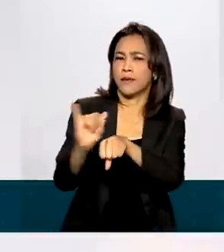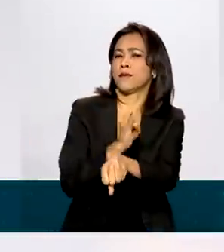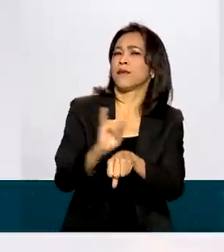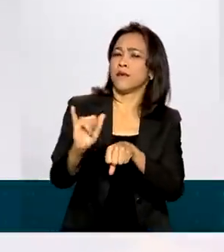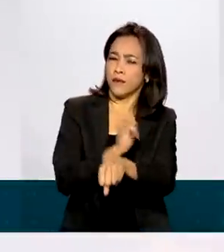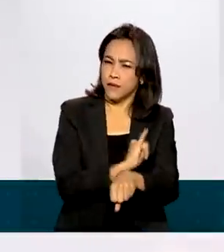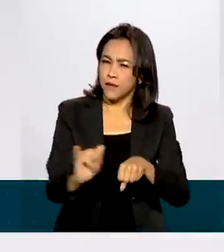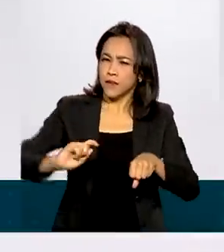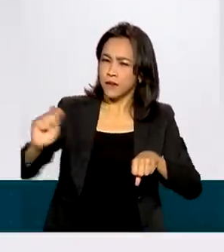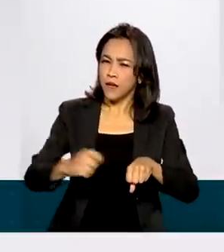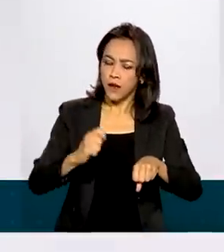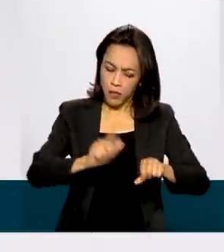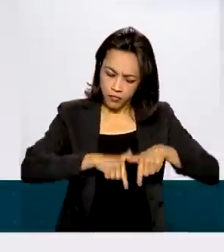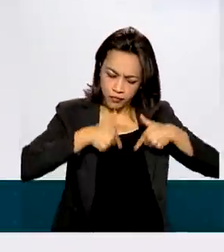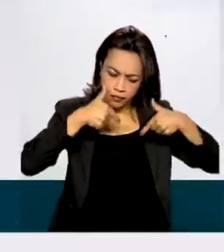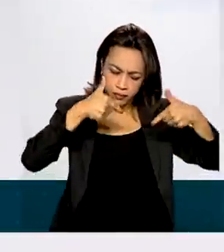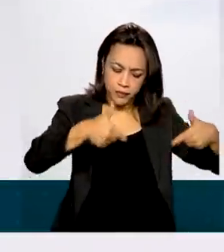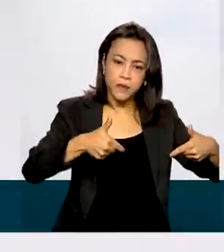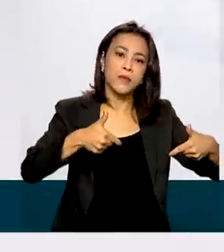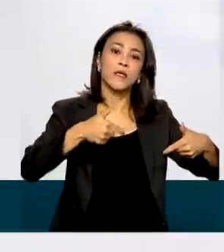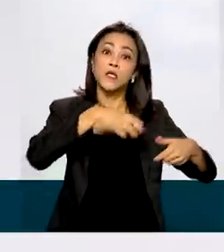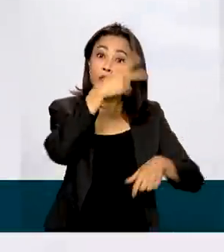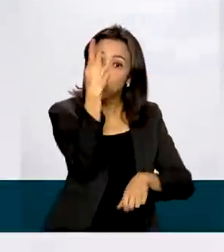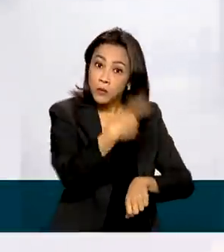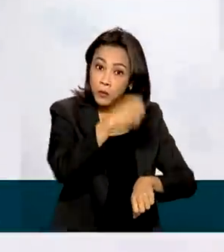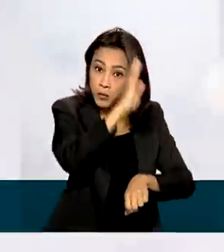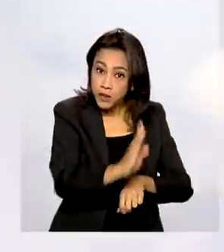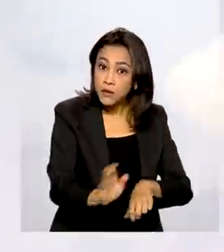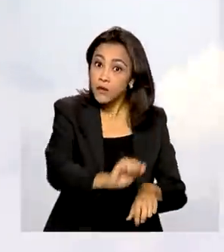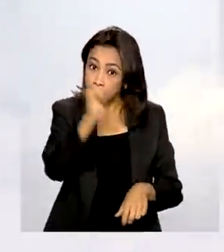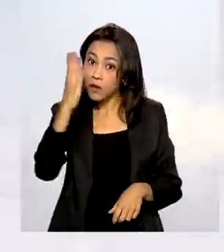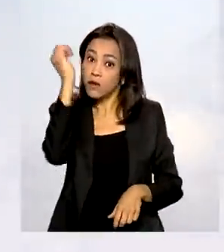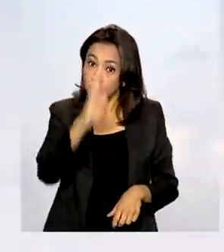capaz de atuar no país e no exterior.